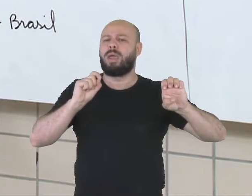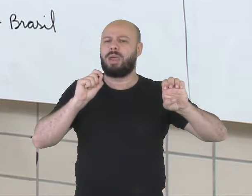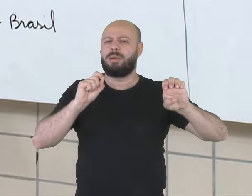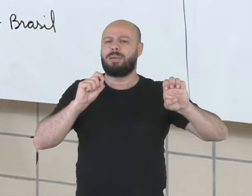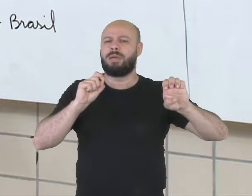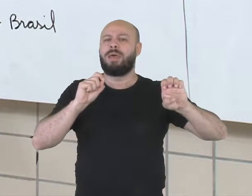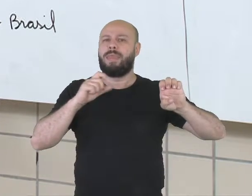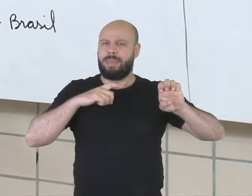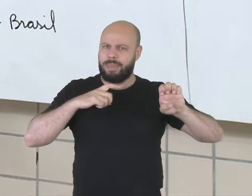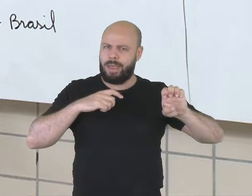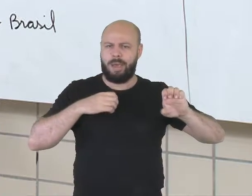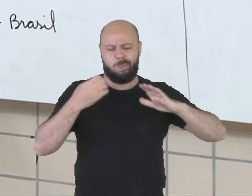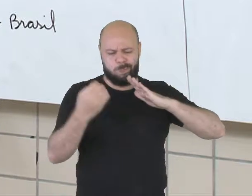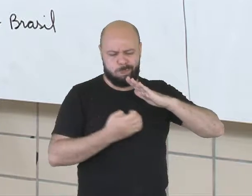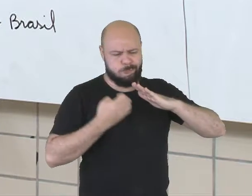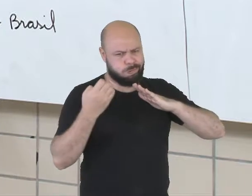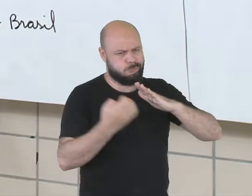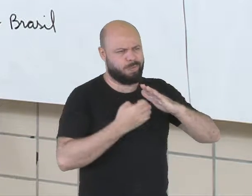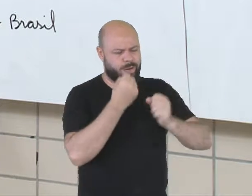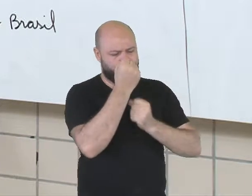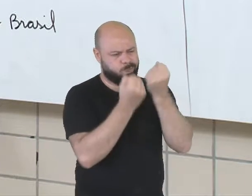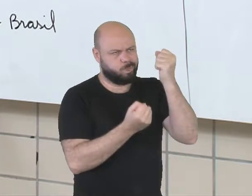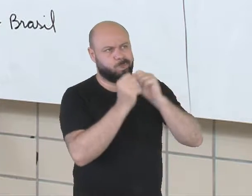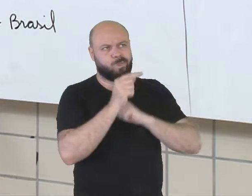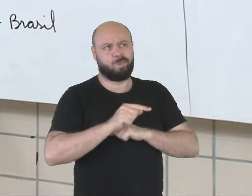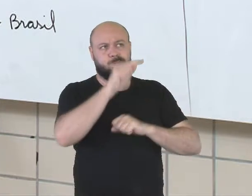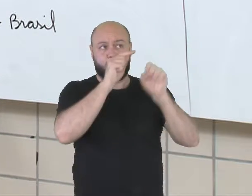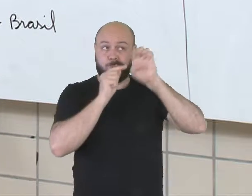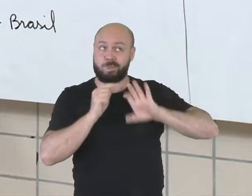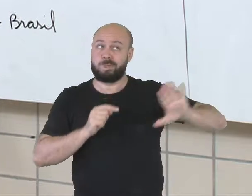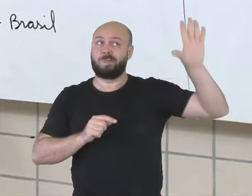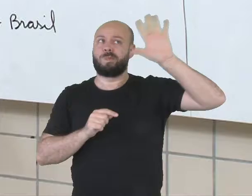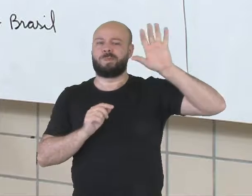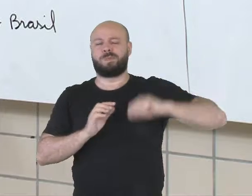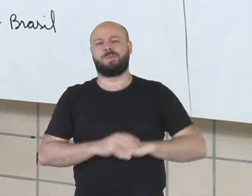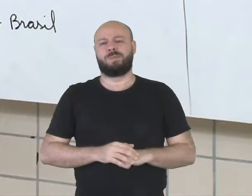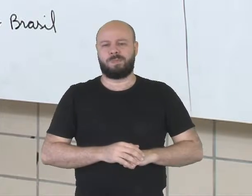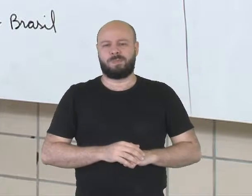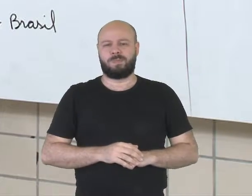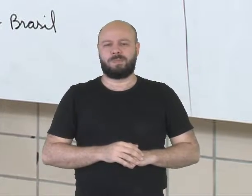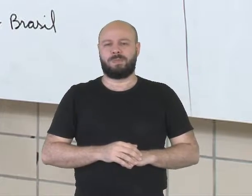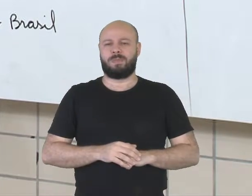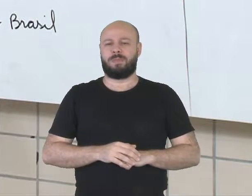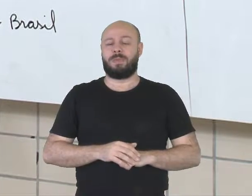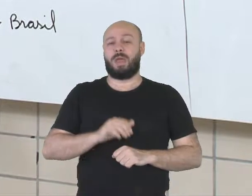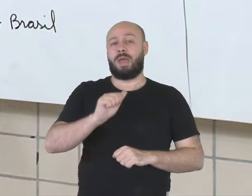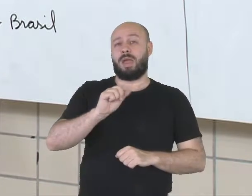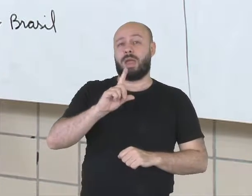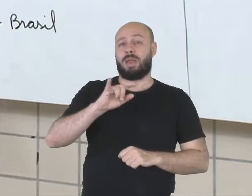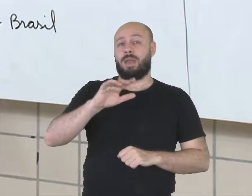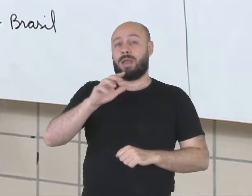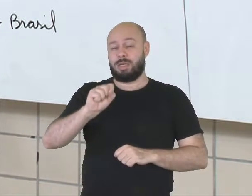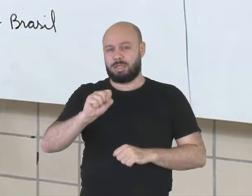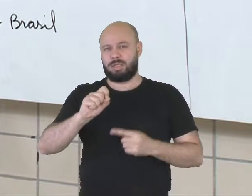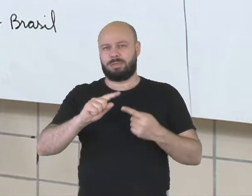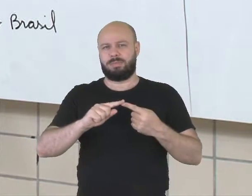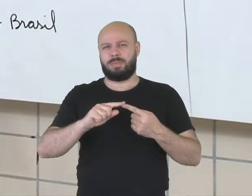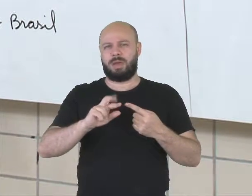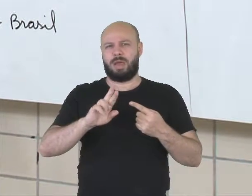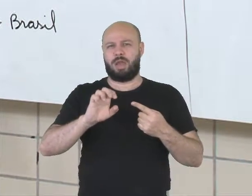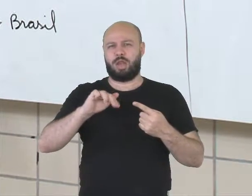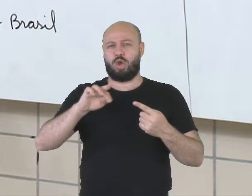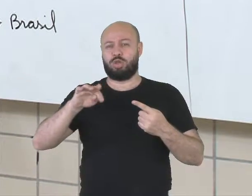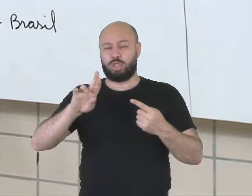grandes empresas, grandes indústrias se encontram na União Europeia, são da União Europeia. Adidas, a